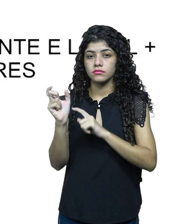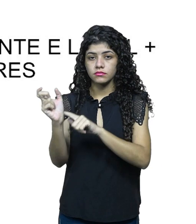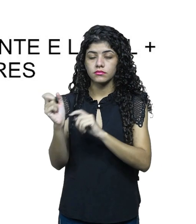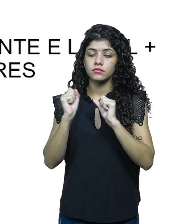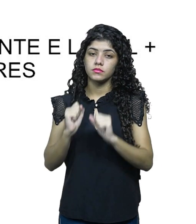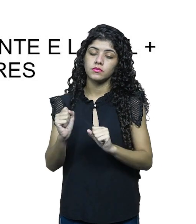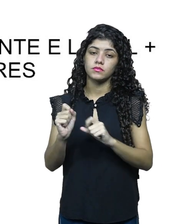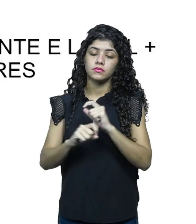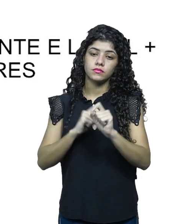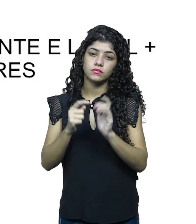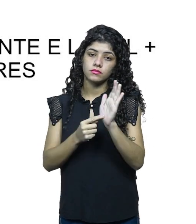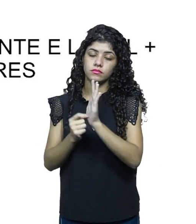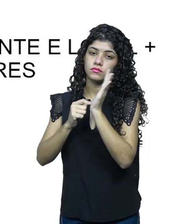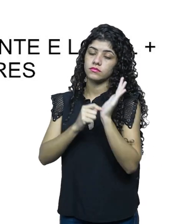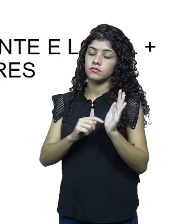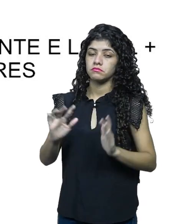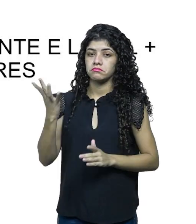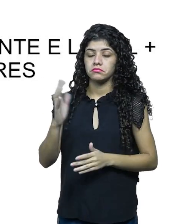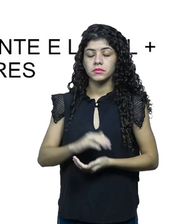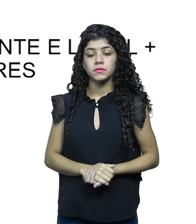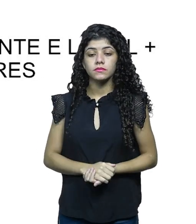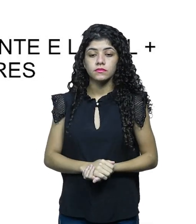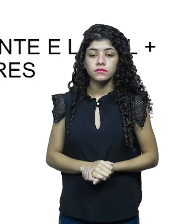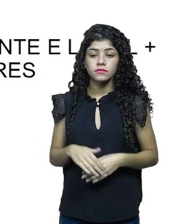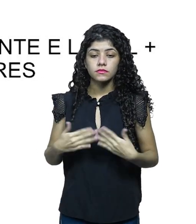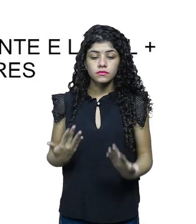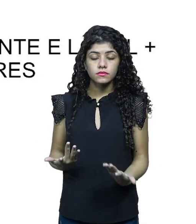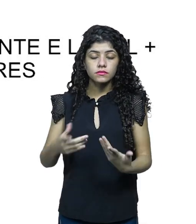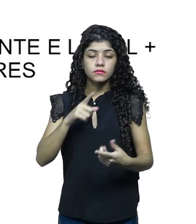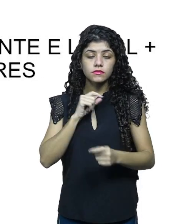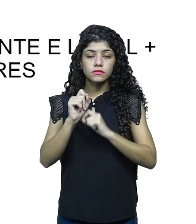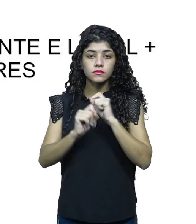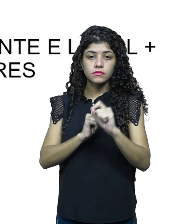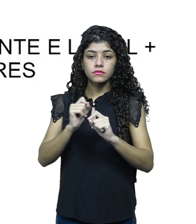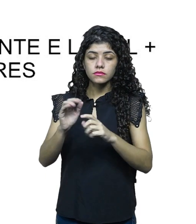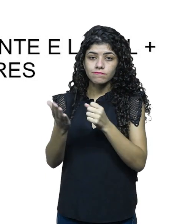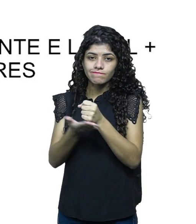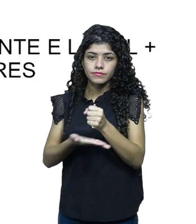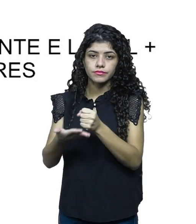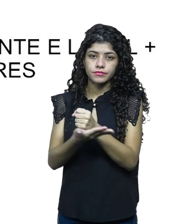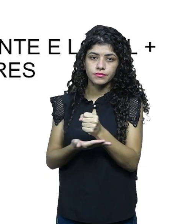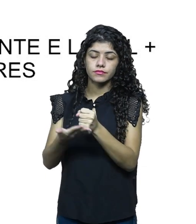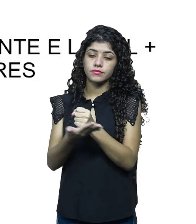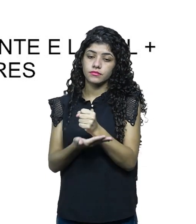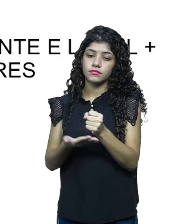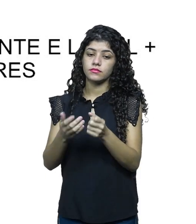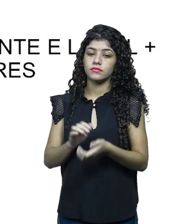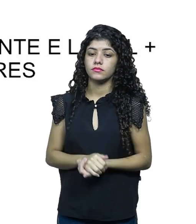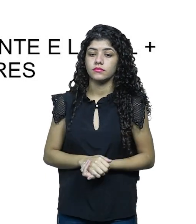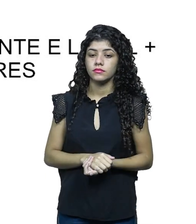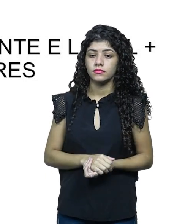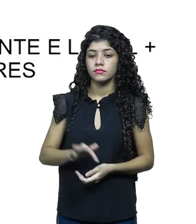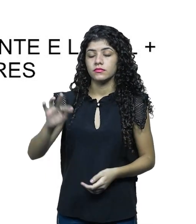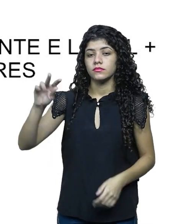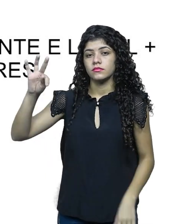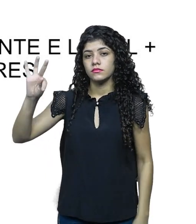que eu posso colocar para mostrar o tom de uma cena. Então, o cabeçalho, ele tem partes básicas: temporalidade,